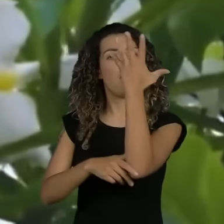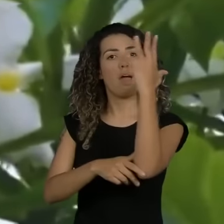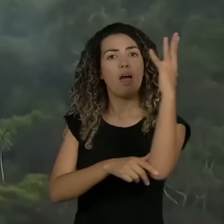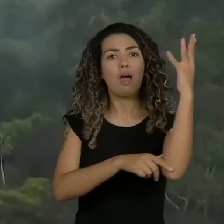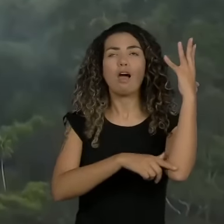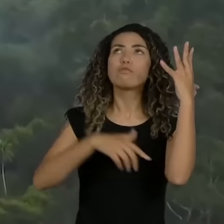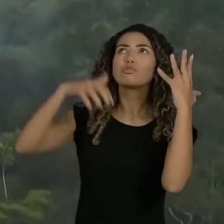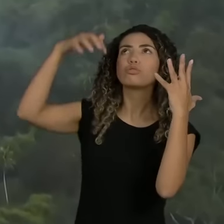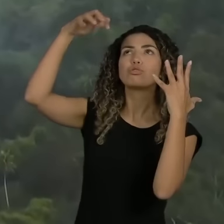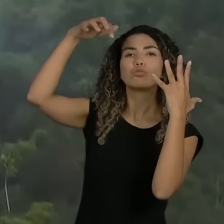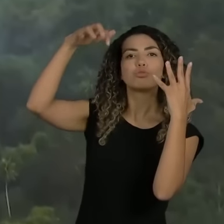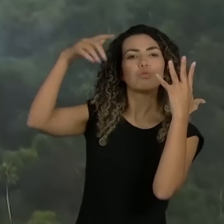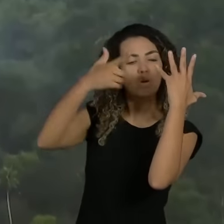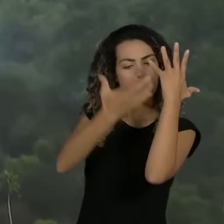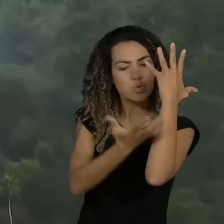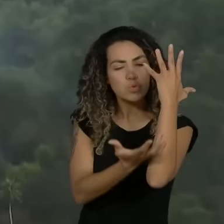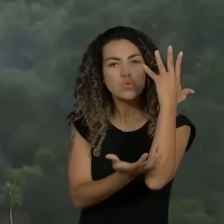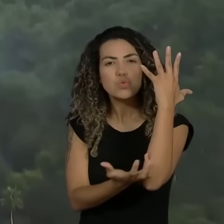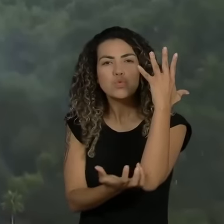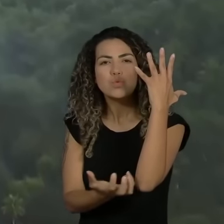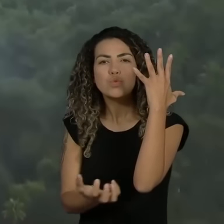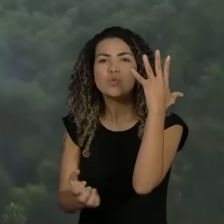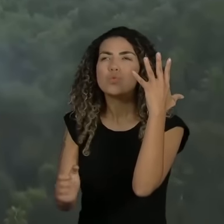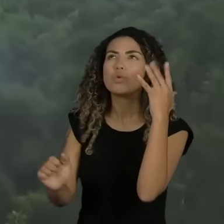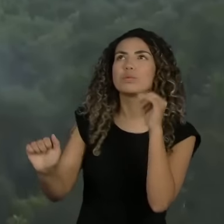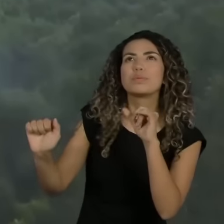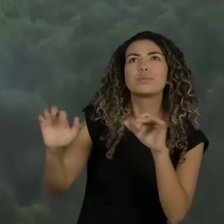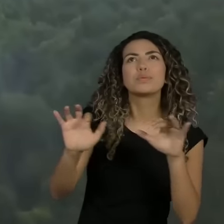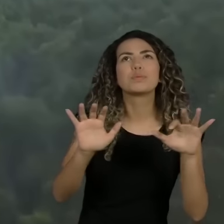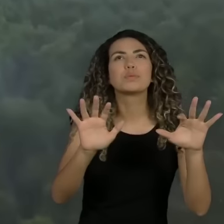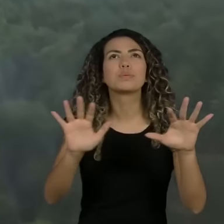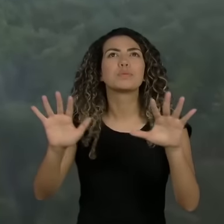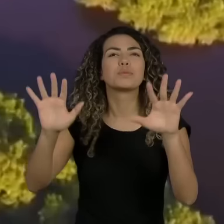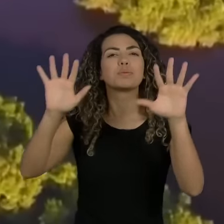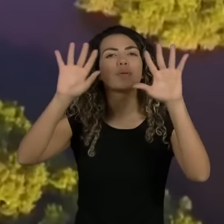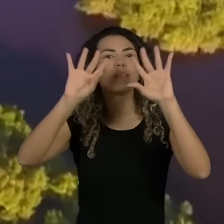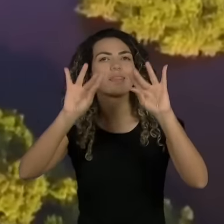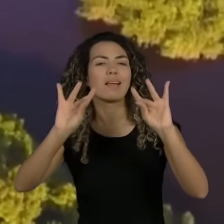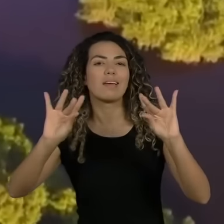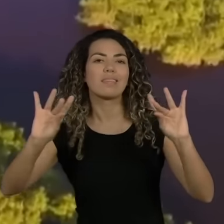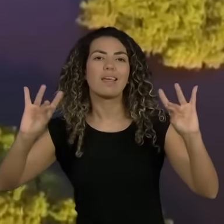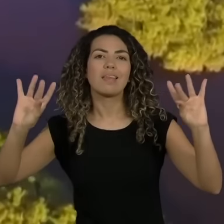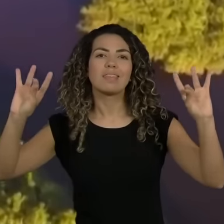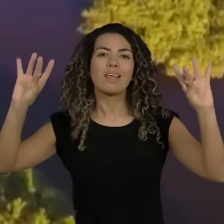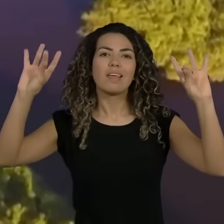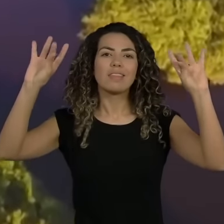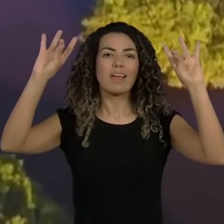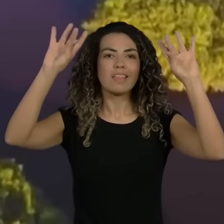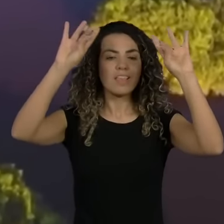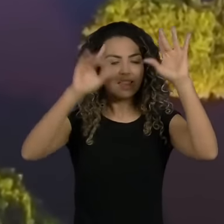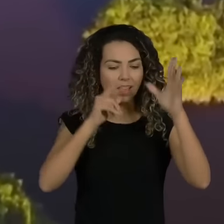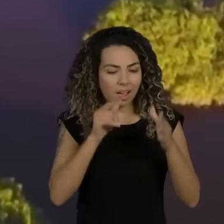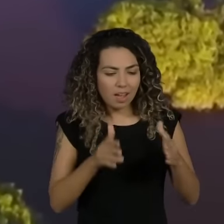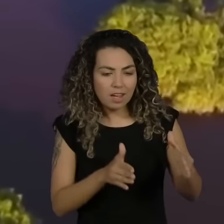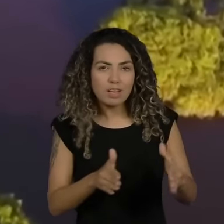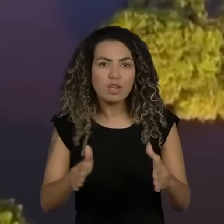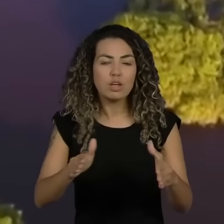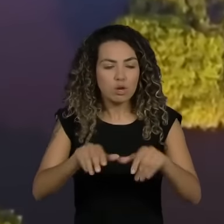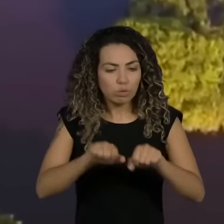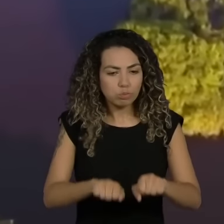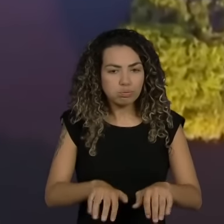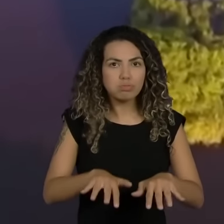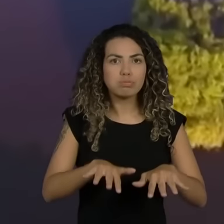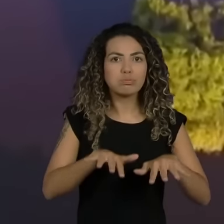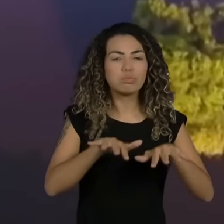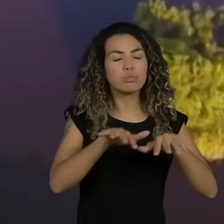da chuva em rios voadores. Elas alimentam os mananciais e fornecem água potável para quase metade